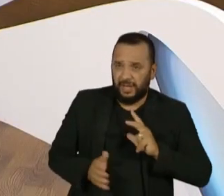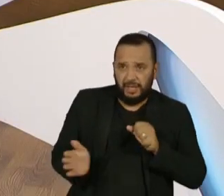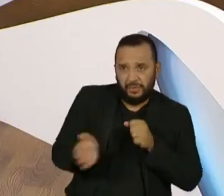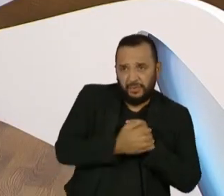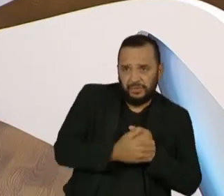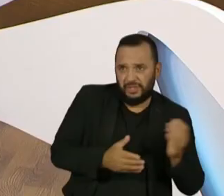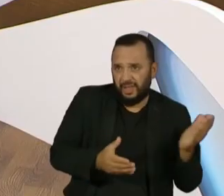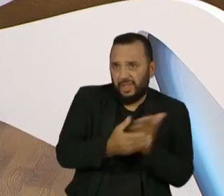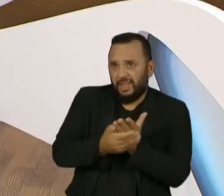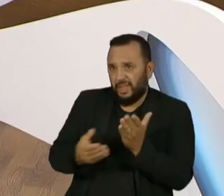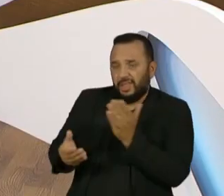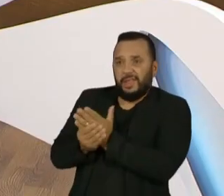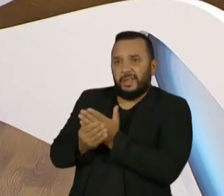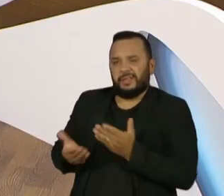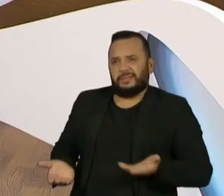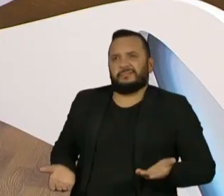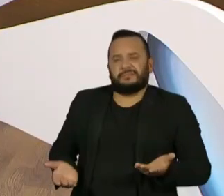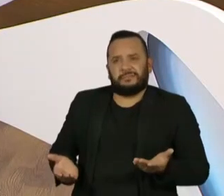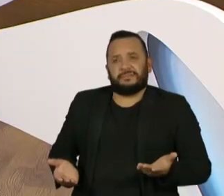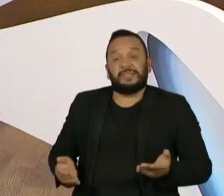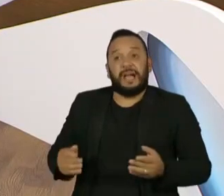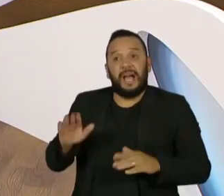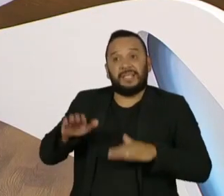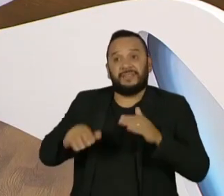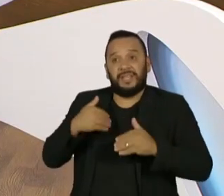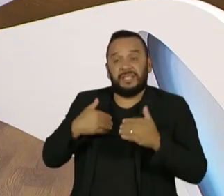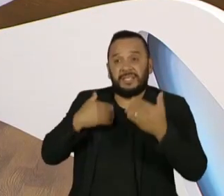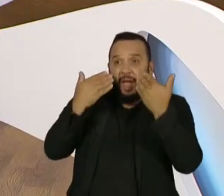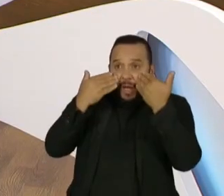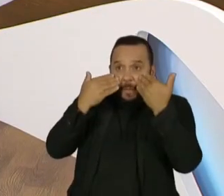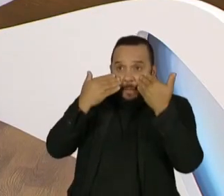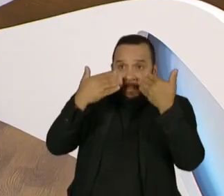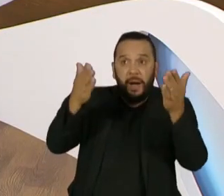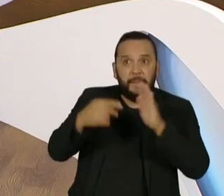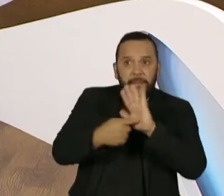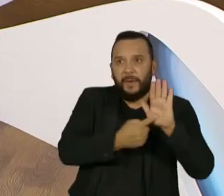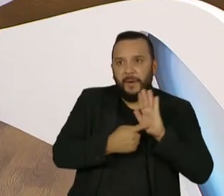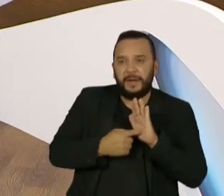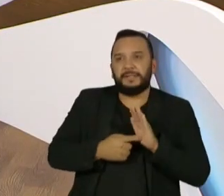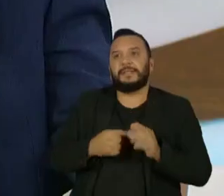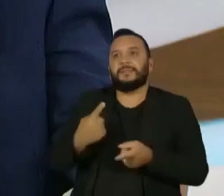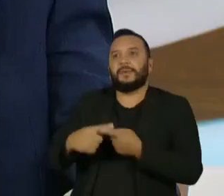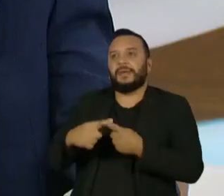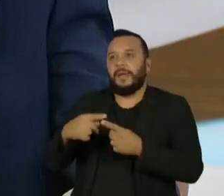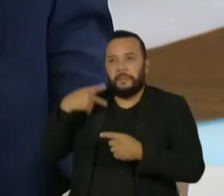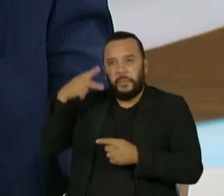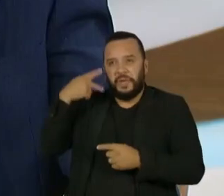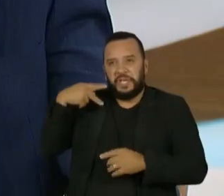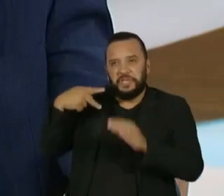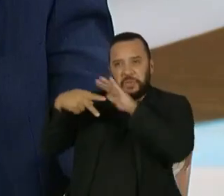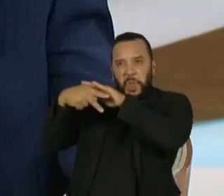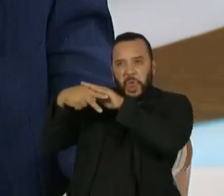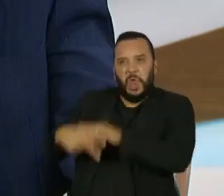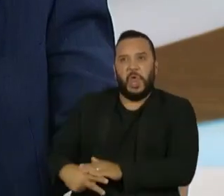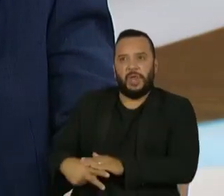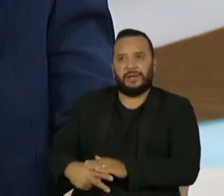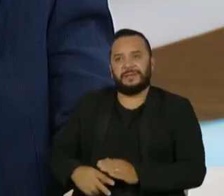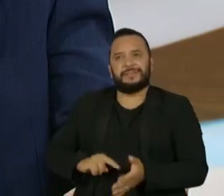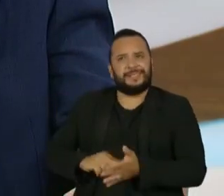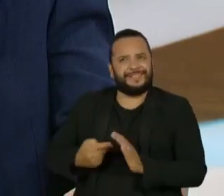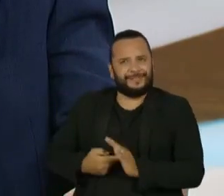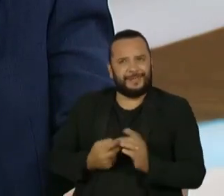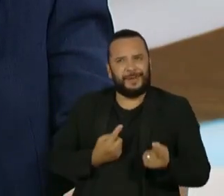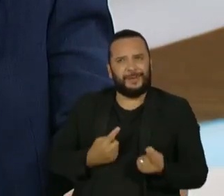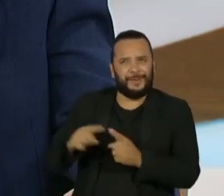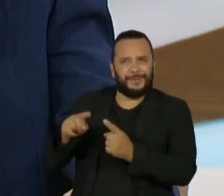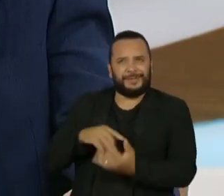são aparentemente vazados para gerar um processo de intimidação. Então, isso é inaceitável, isso é um ataque à democracia, que não